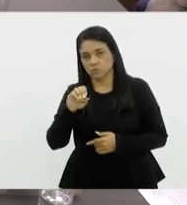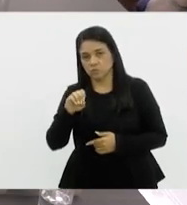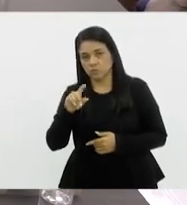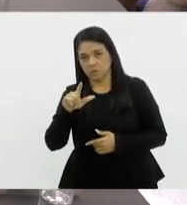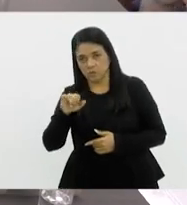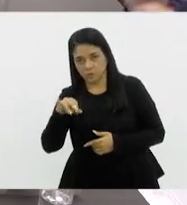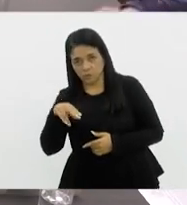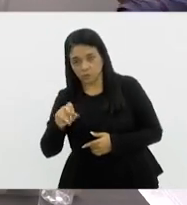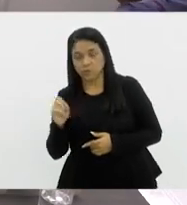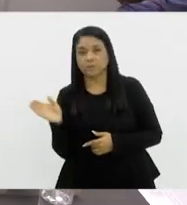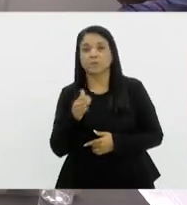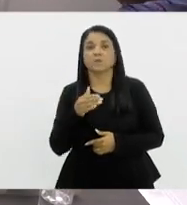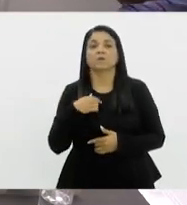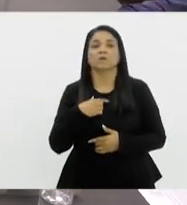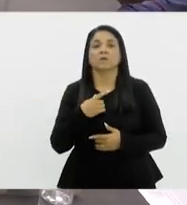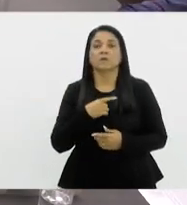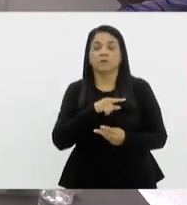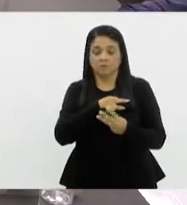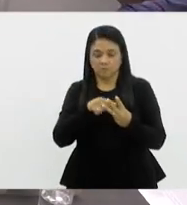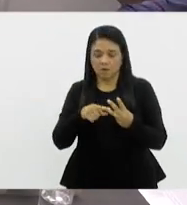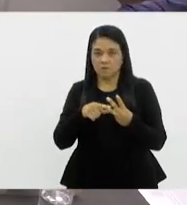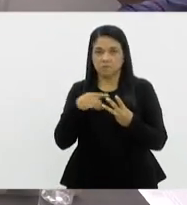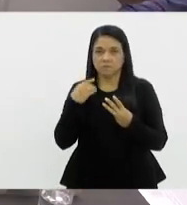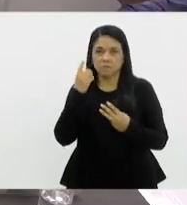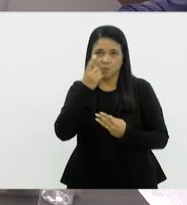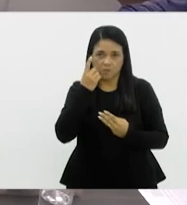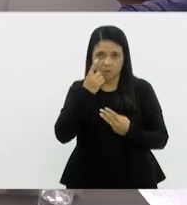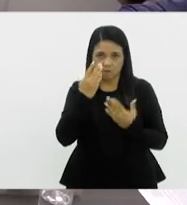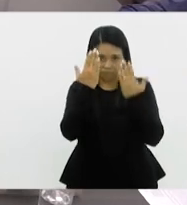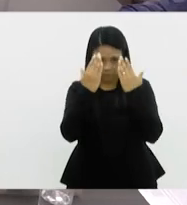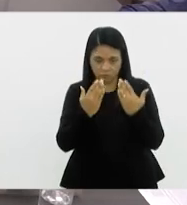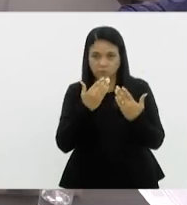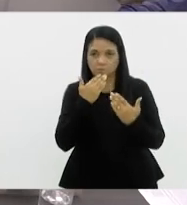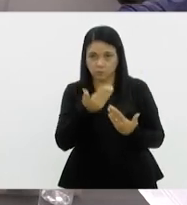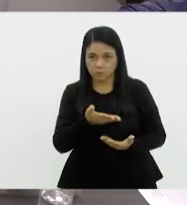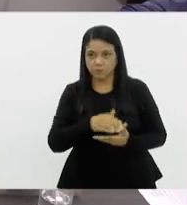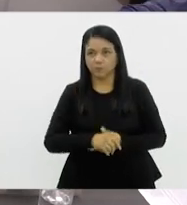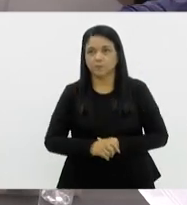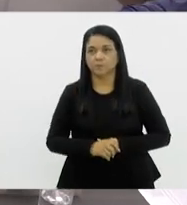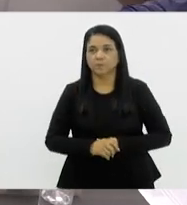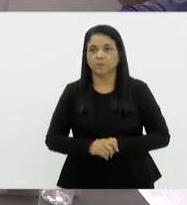presença. Que seja constante, pô. Volte sempre.